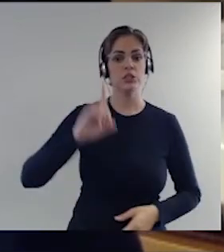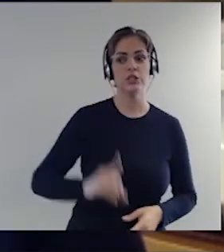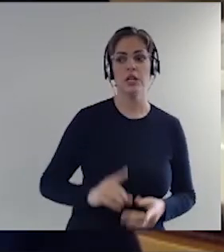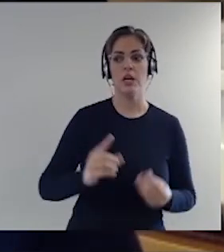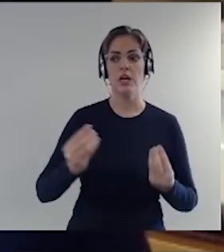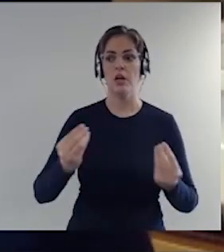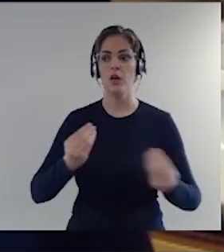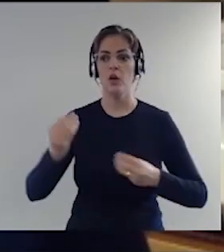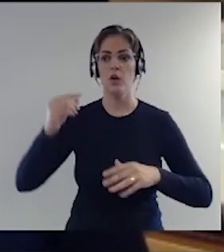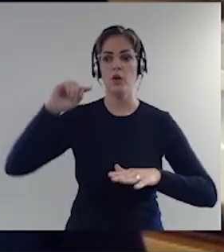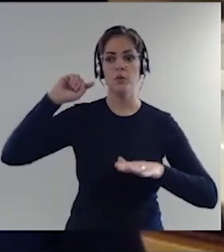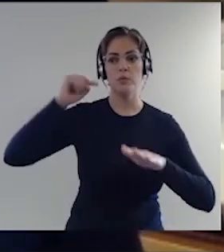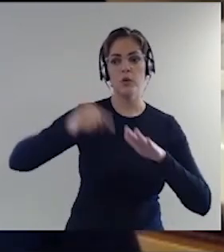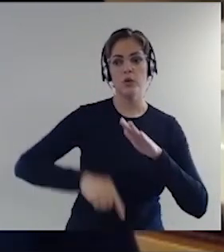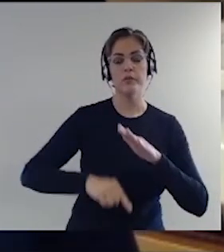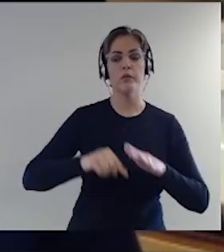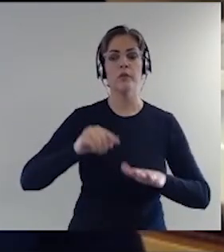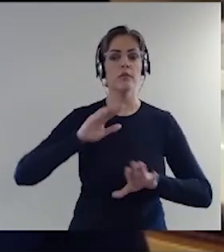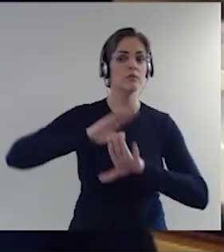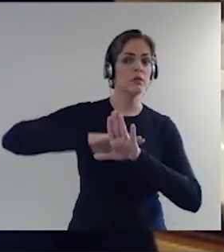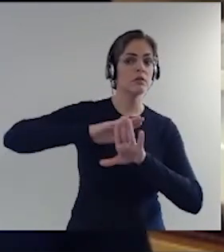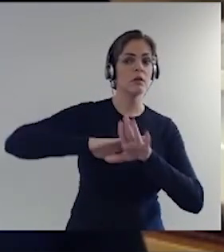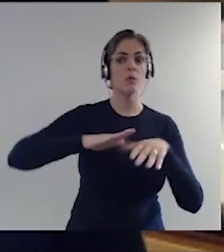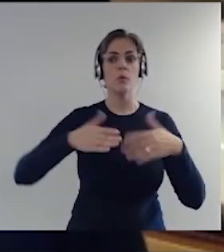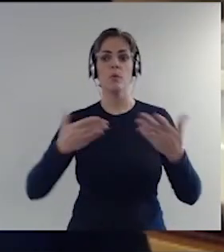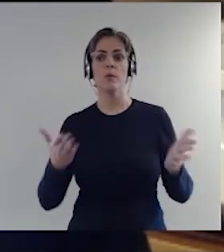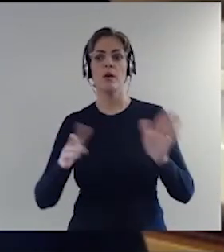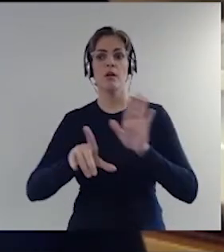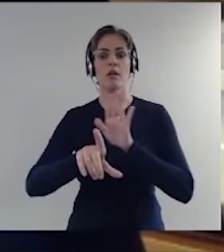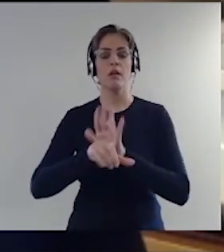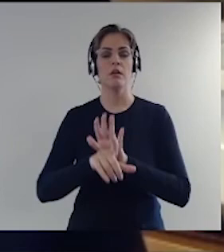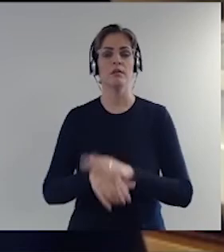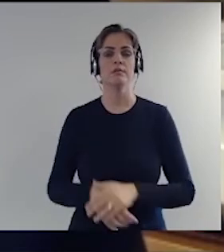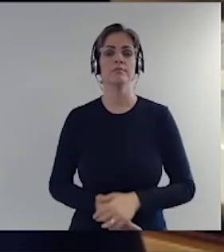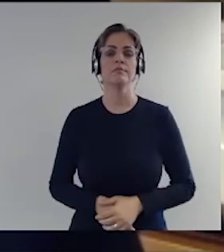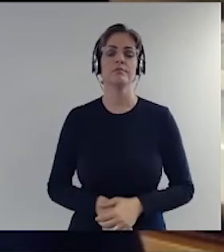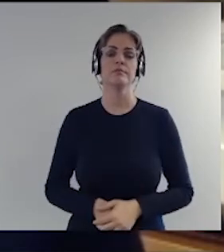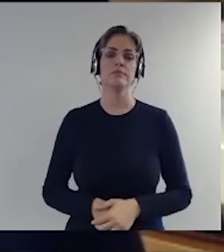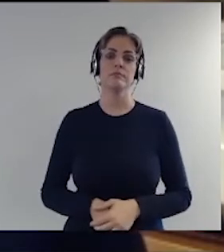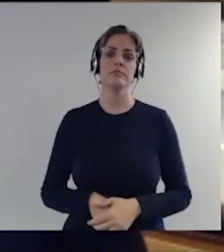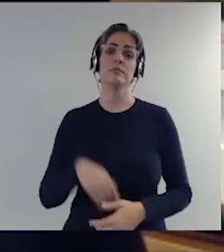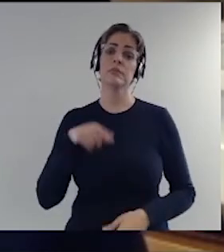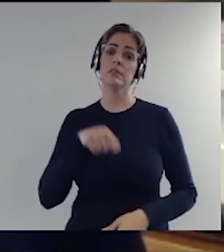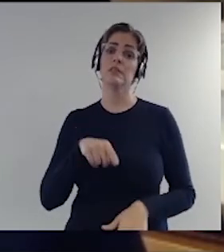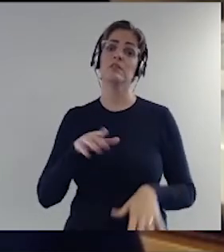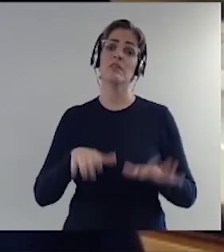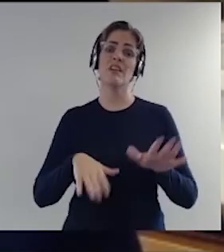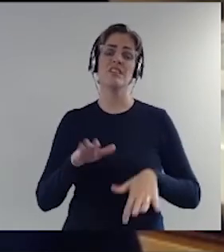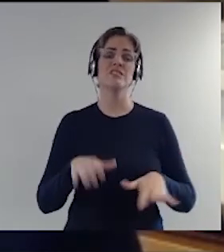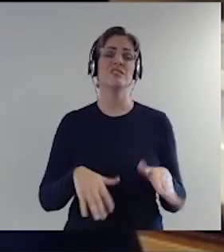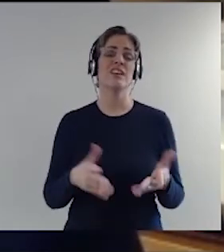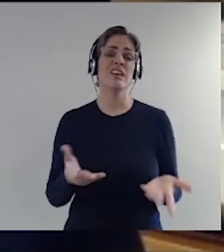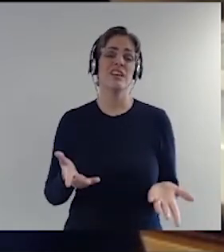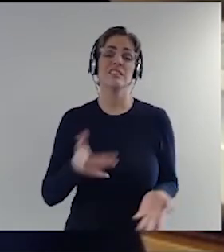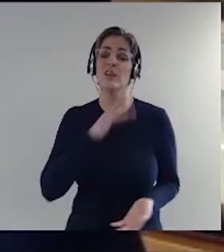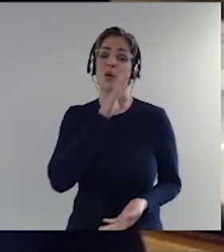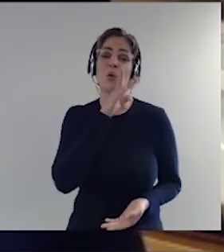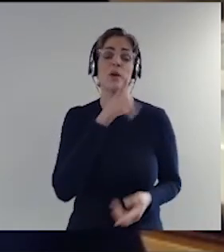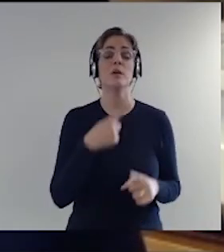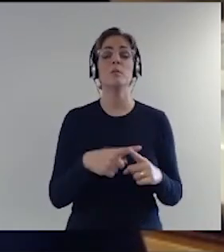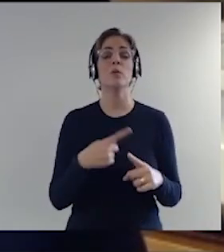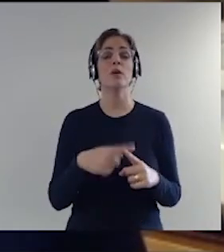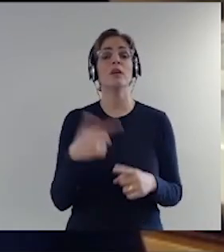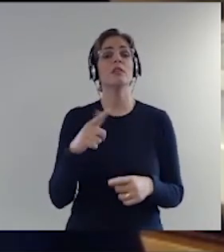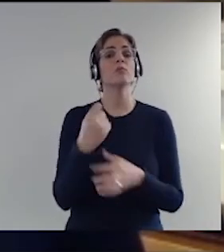a intenção dessas leis, eu acho que nós acabamos contribuindo para a instabilidade